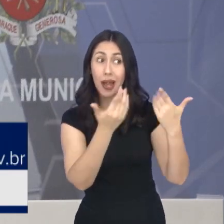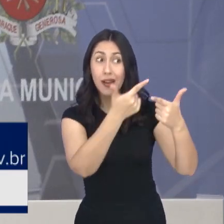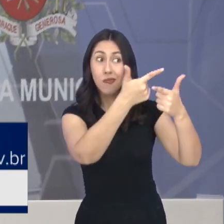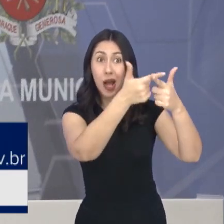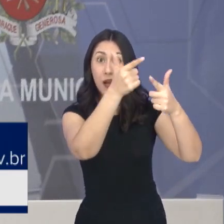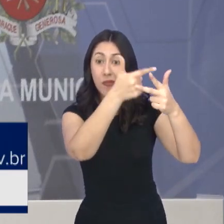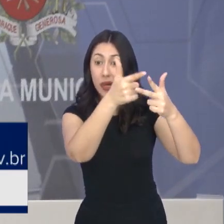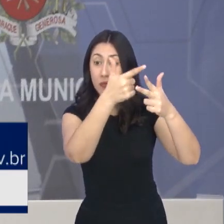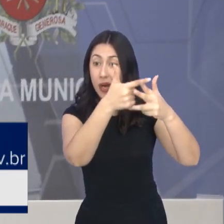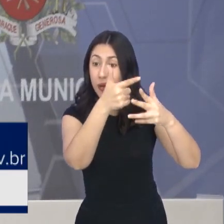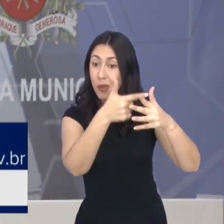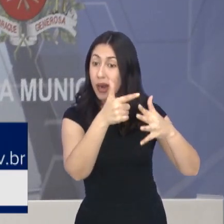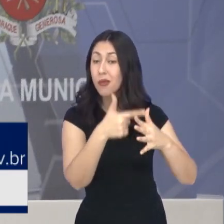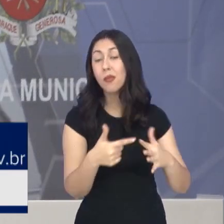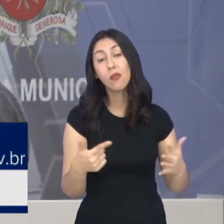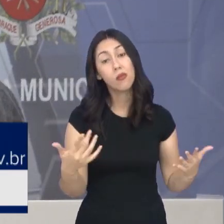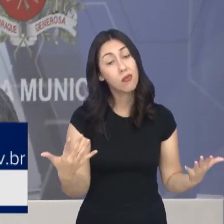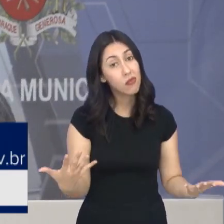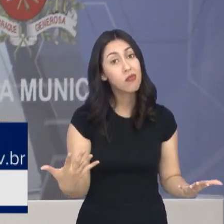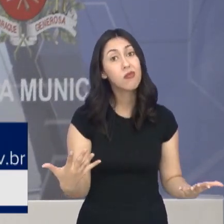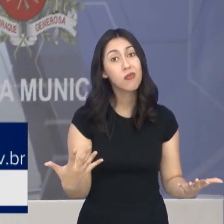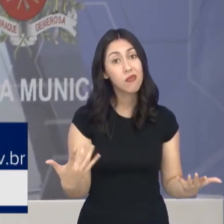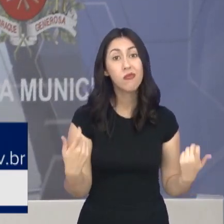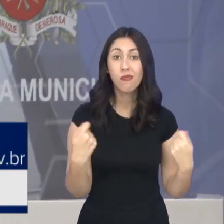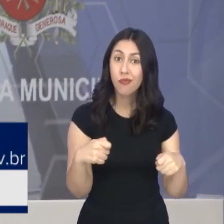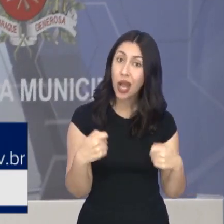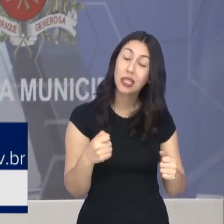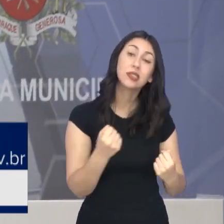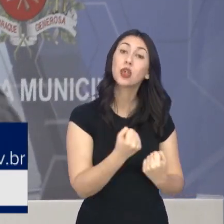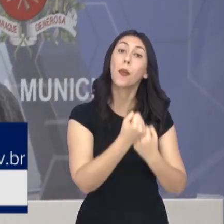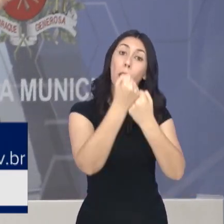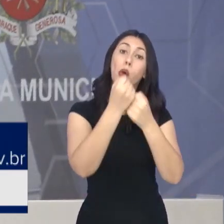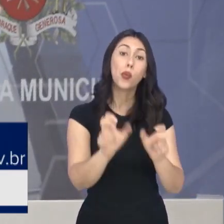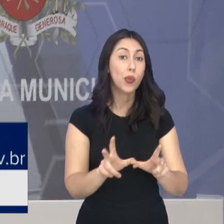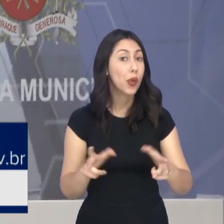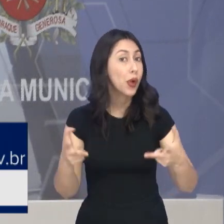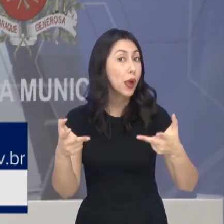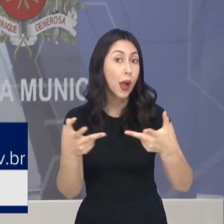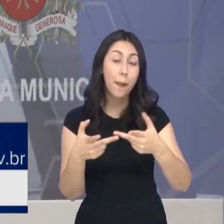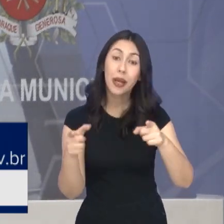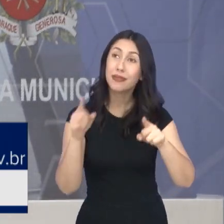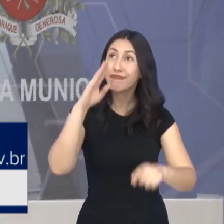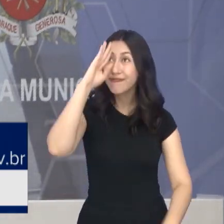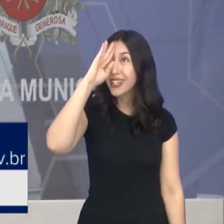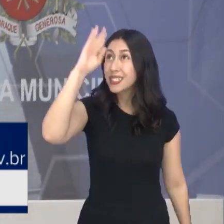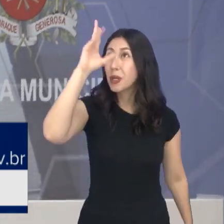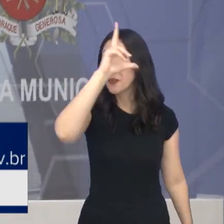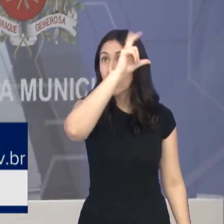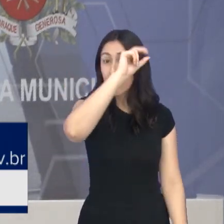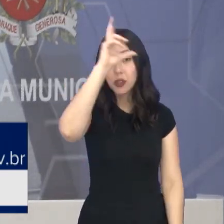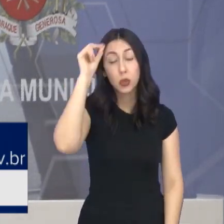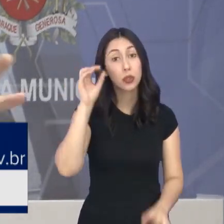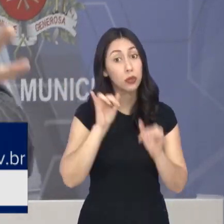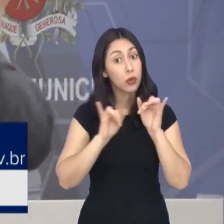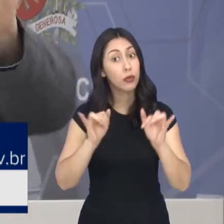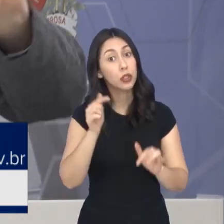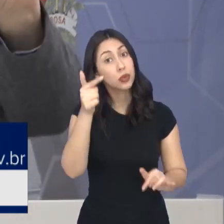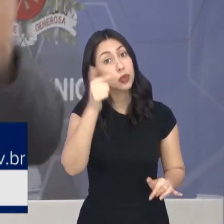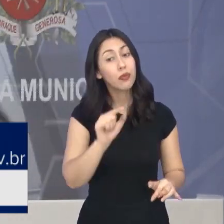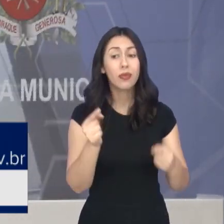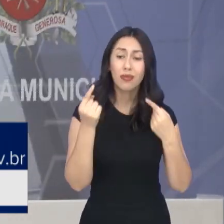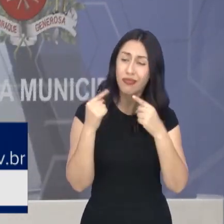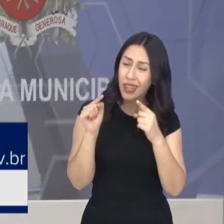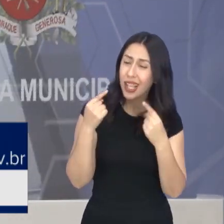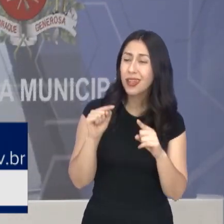que os pais esperam de não só da Câmara Municipal, mas principalmente da Prefeitura. Eu volto a dizer, é uma crítica,